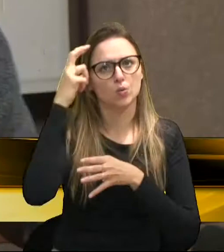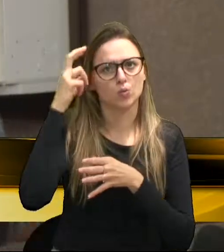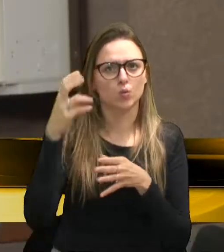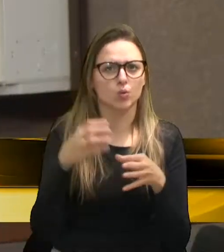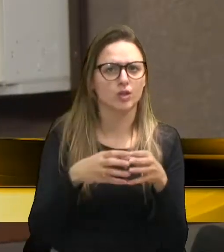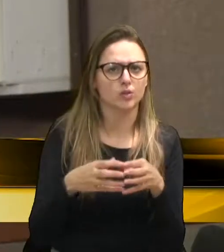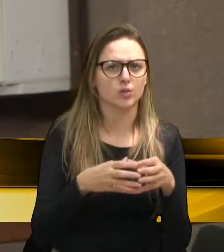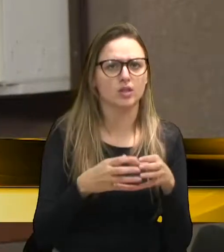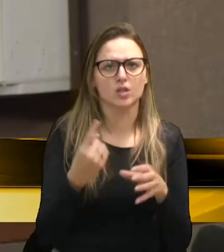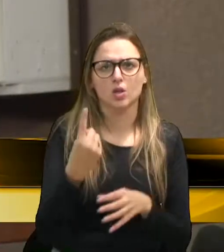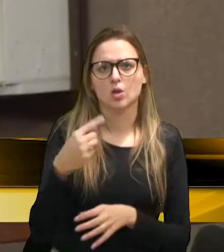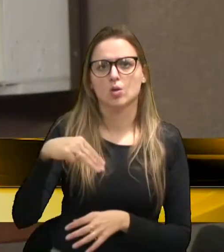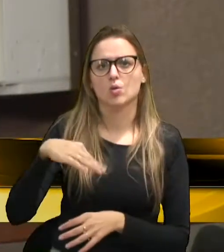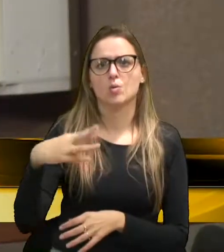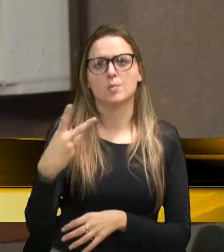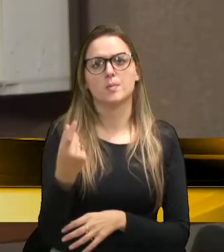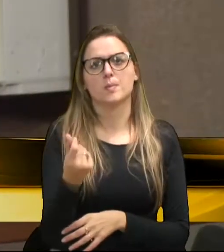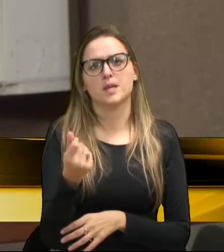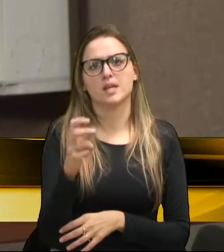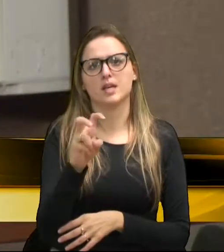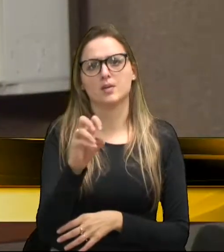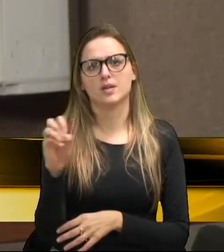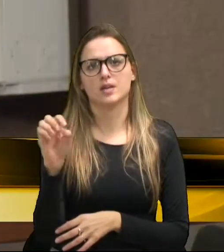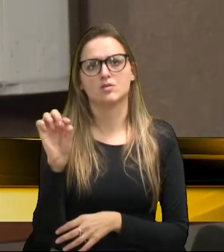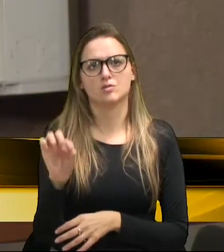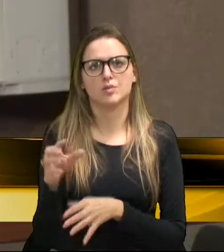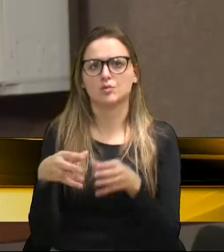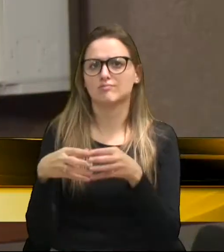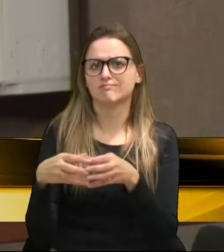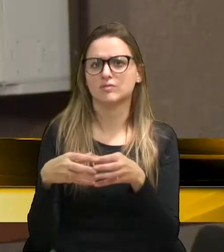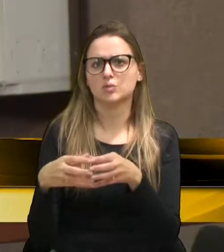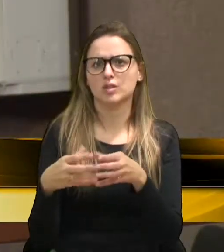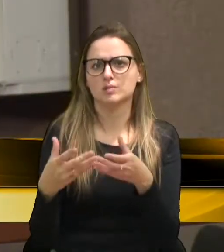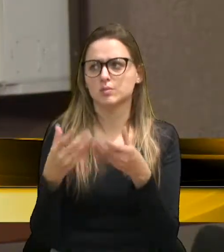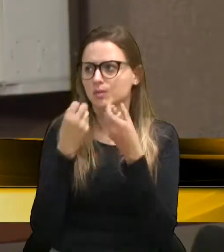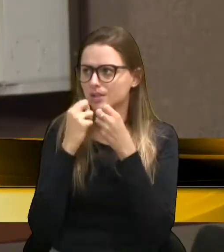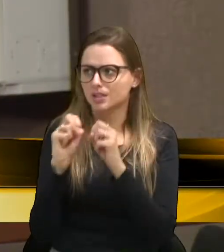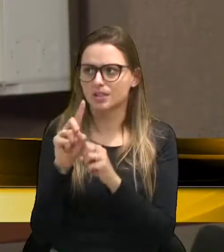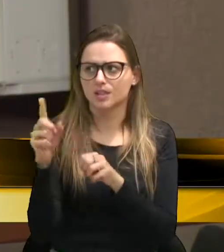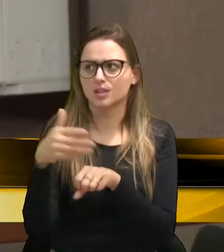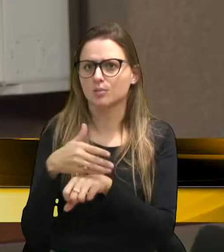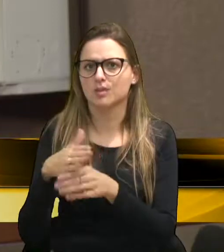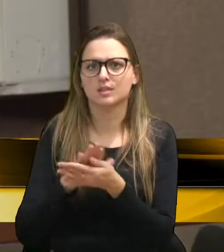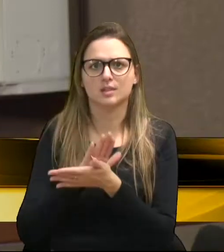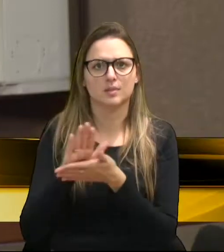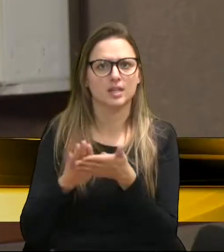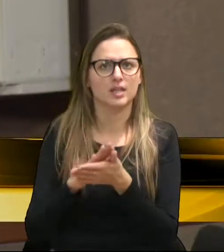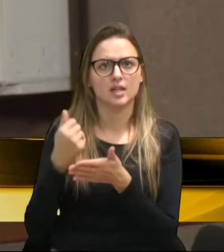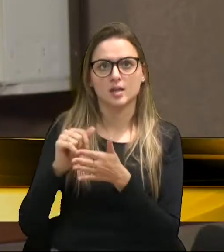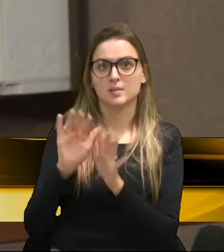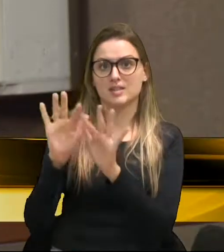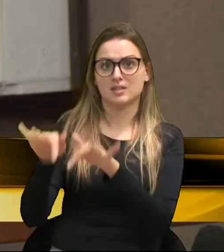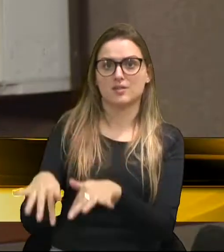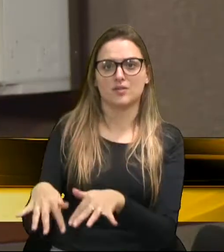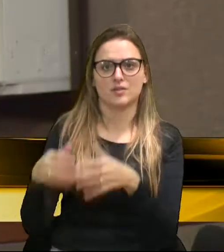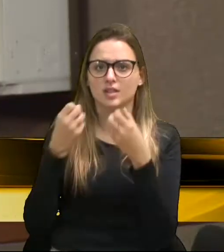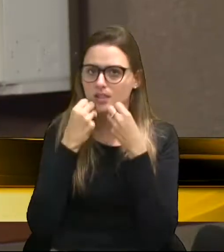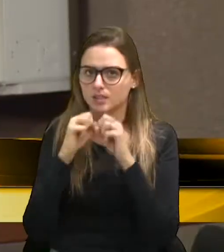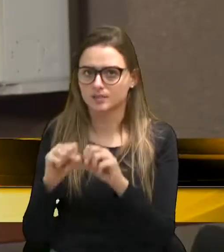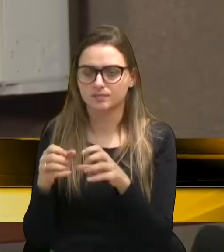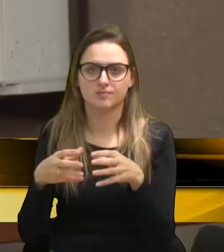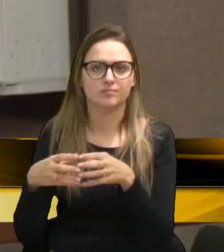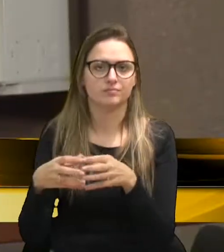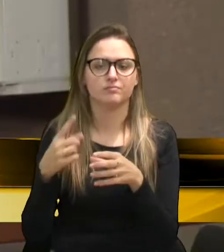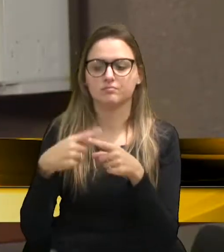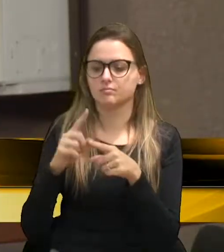Turismo que 1,5 milhão para investir numa secretaria que não participa de nada. Essa secretaria tem que ser extinta, essa secretaria do turismo, porque não